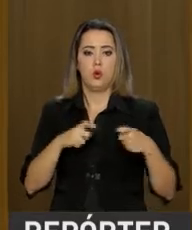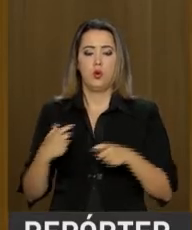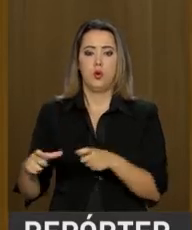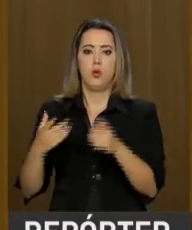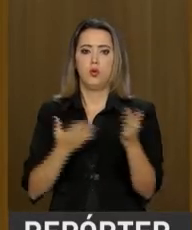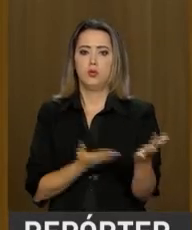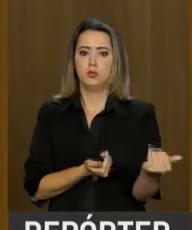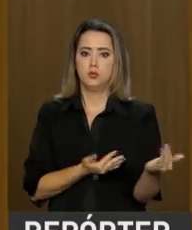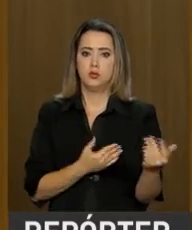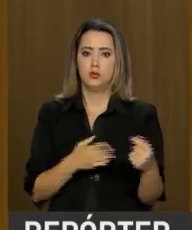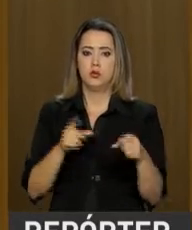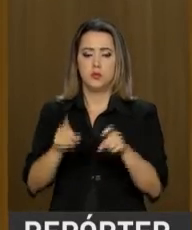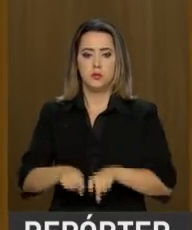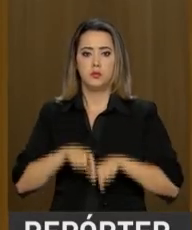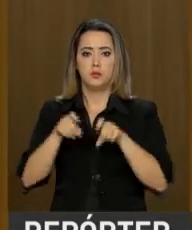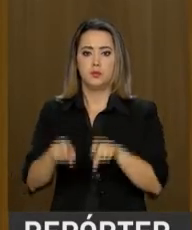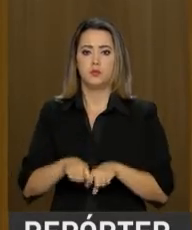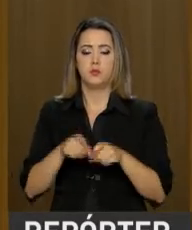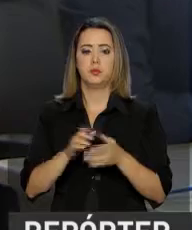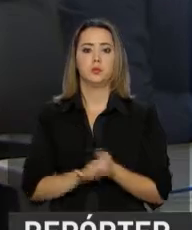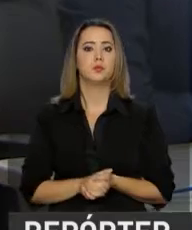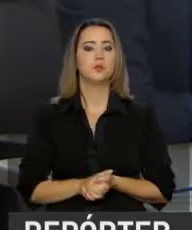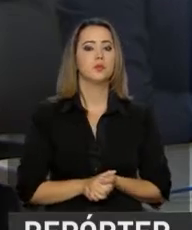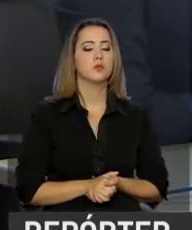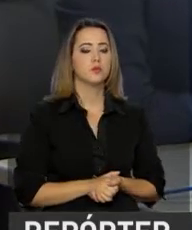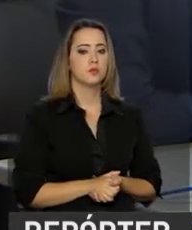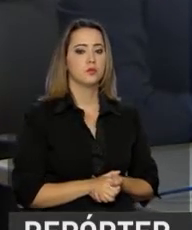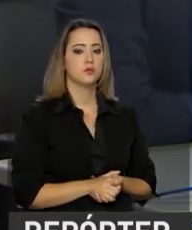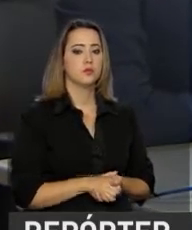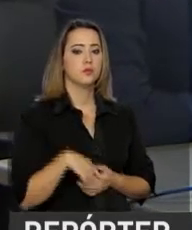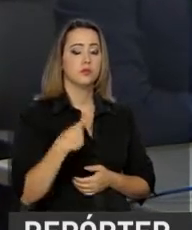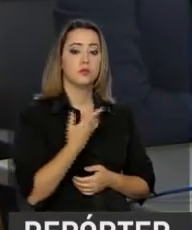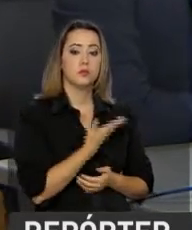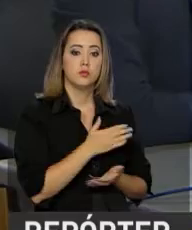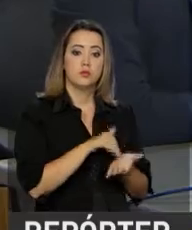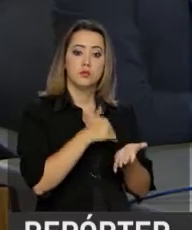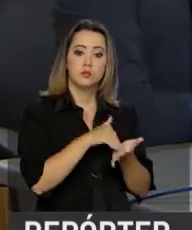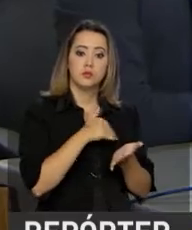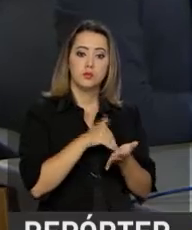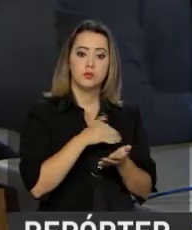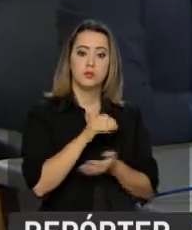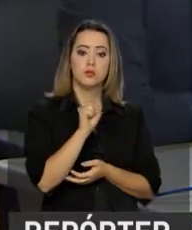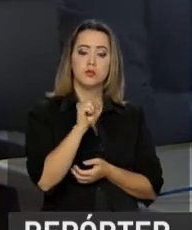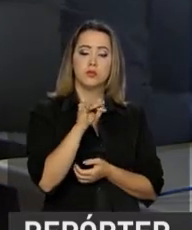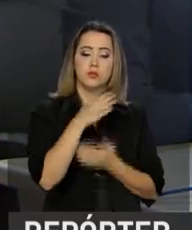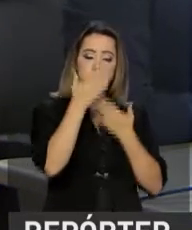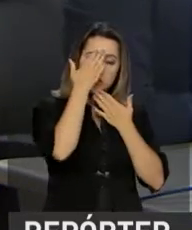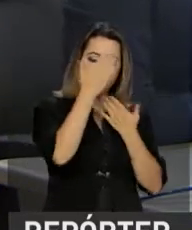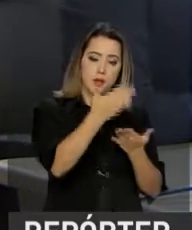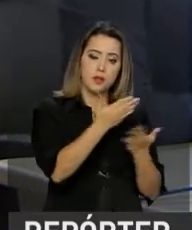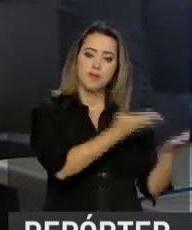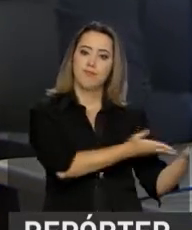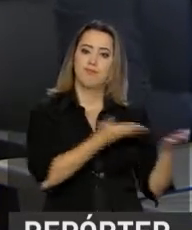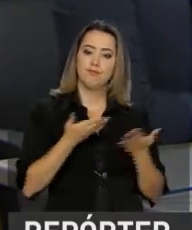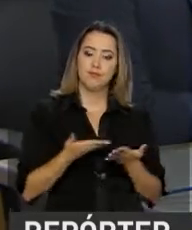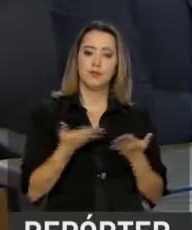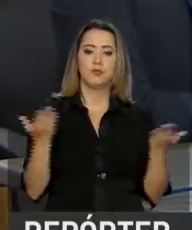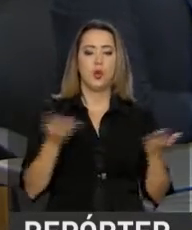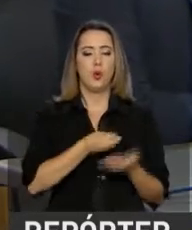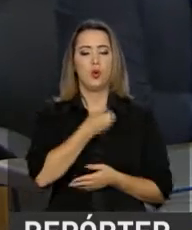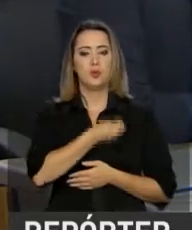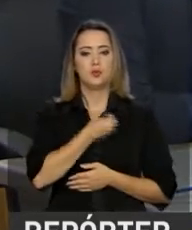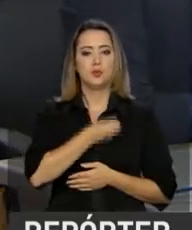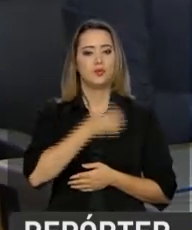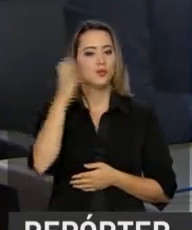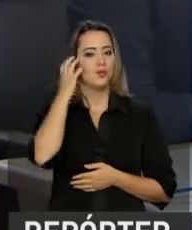na área do campo como também garante o secretário nacional de juventude assim sim muito obrigada pela sua participação ao vivo com a